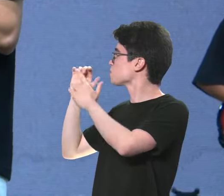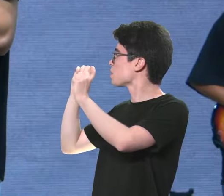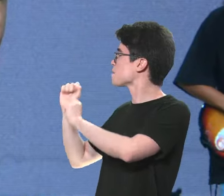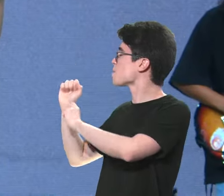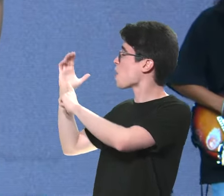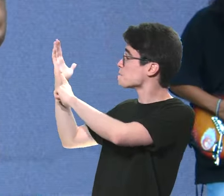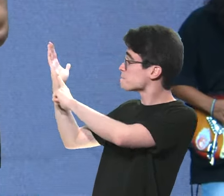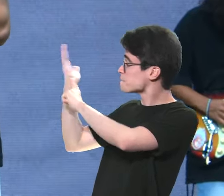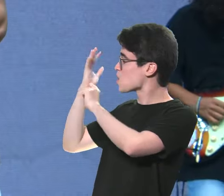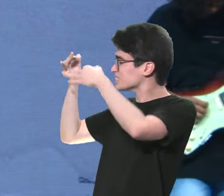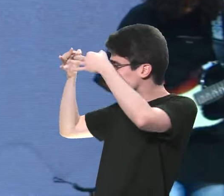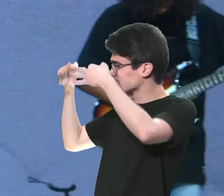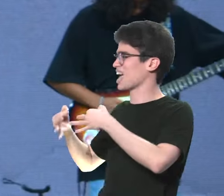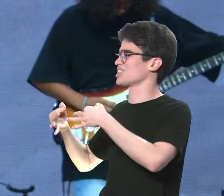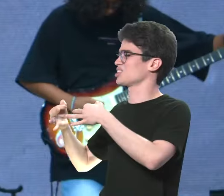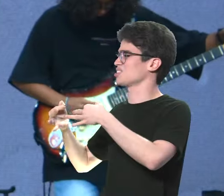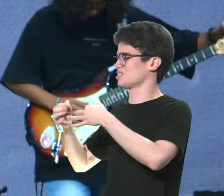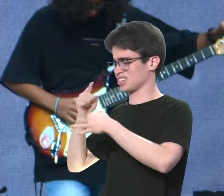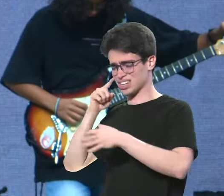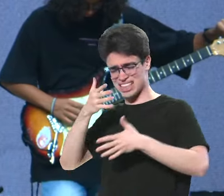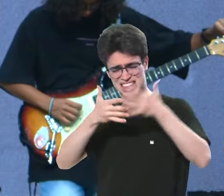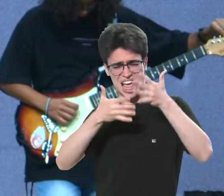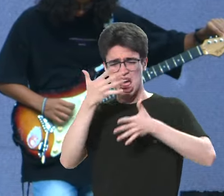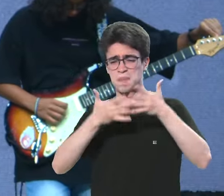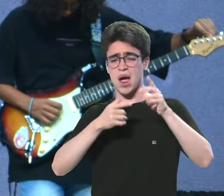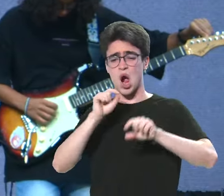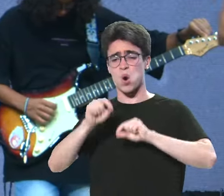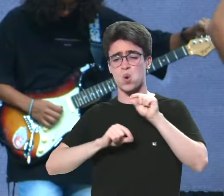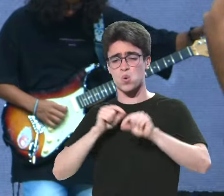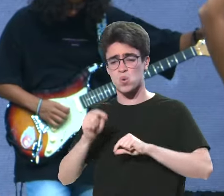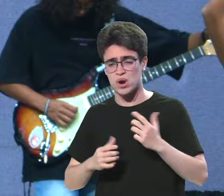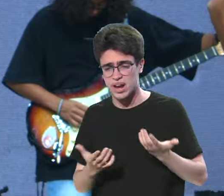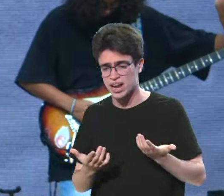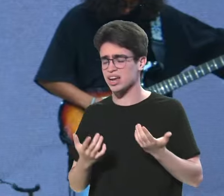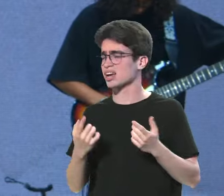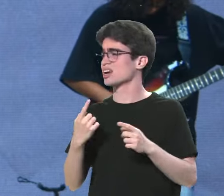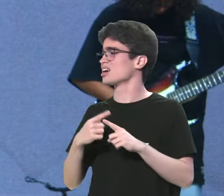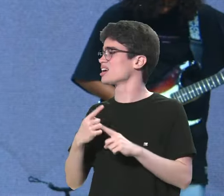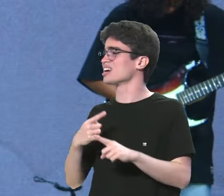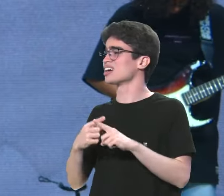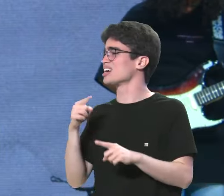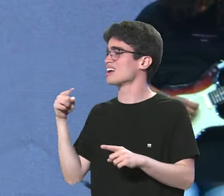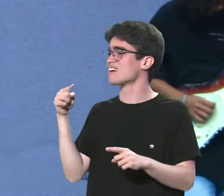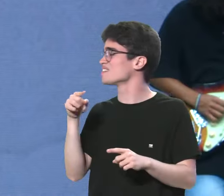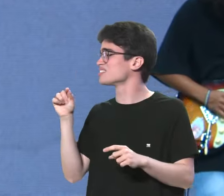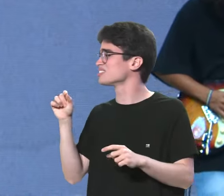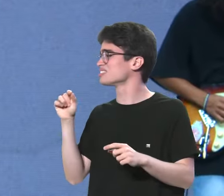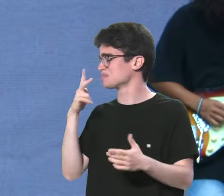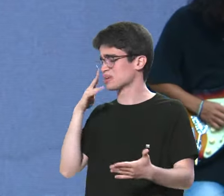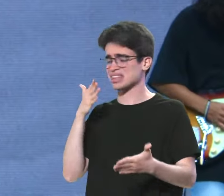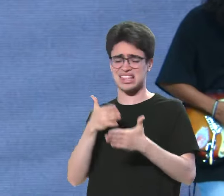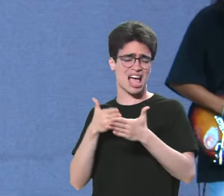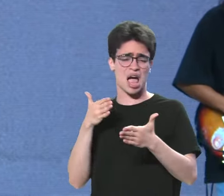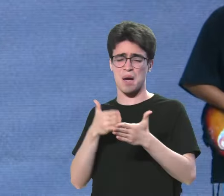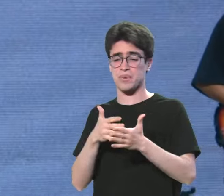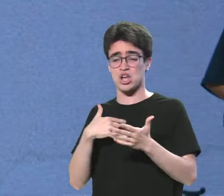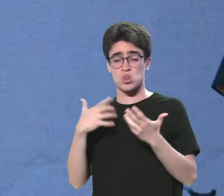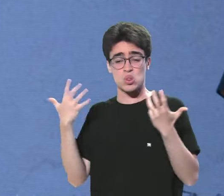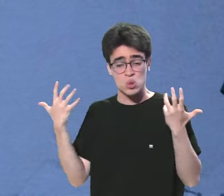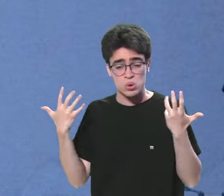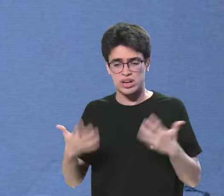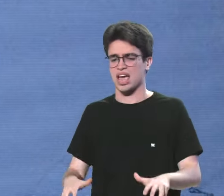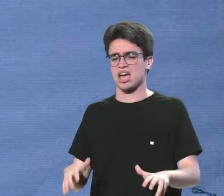revelação do que tem nos atrapalhado Jesus nós não queremos que nada Fique no meio